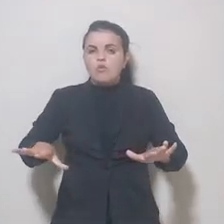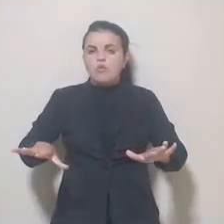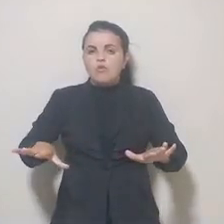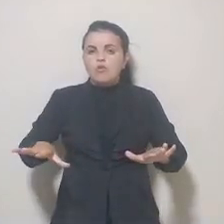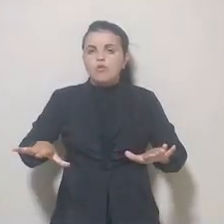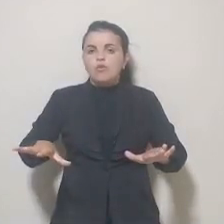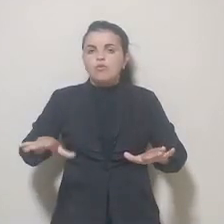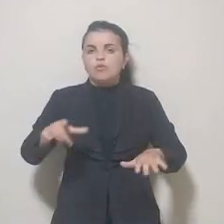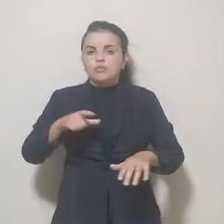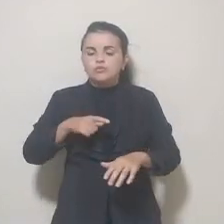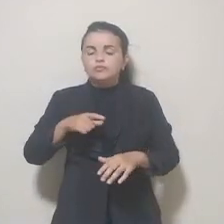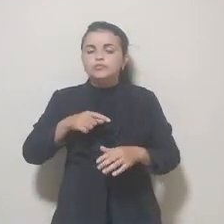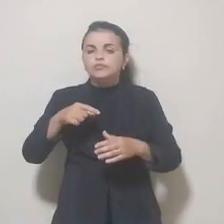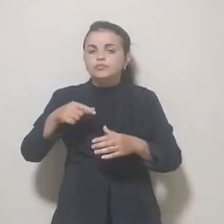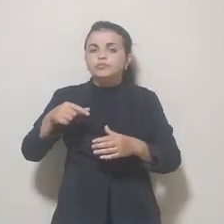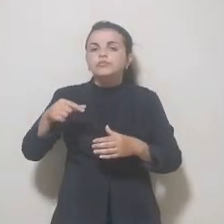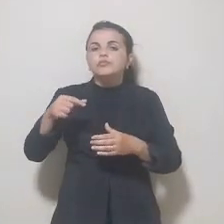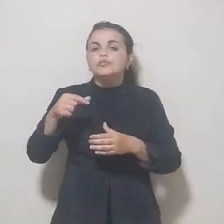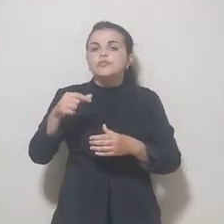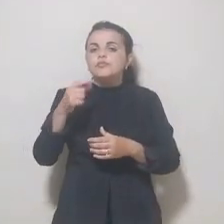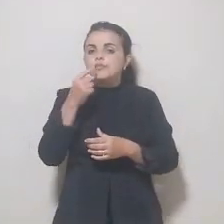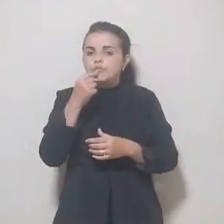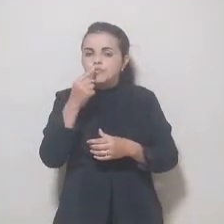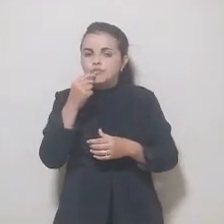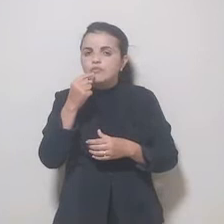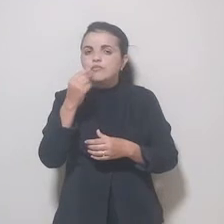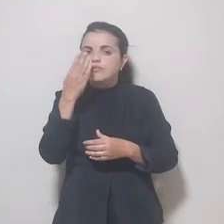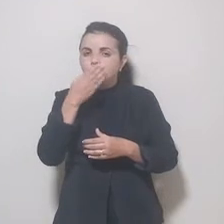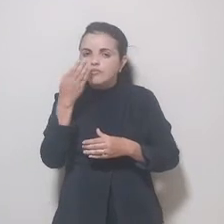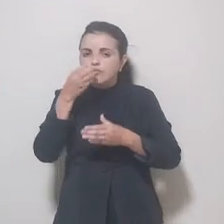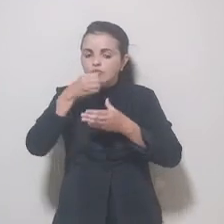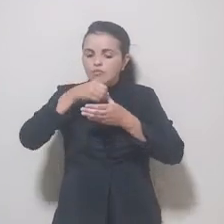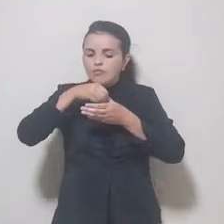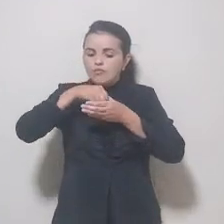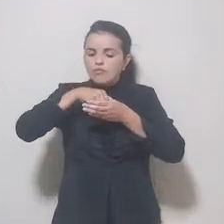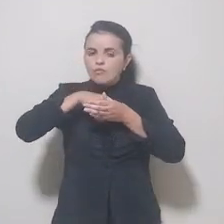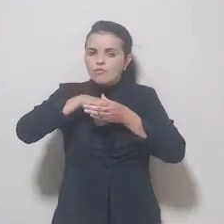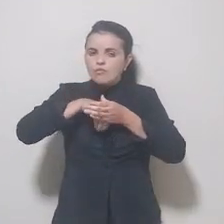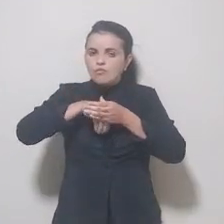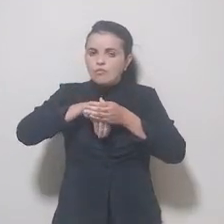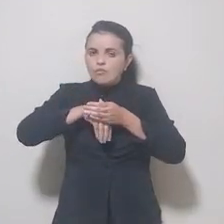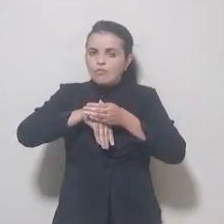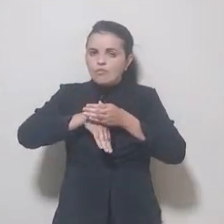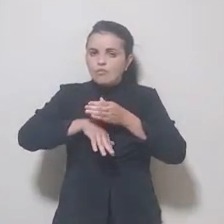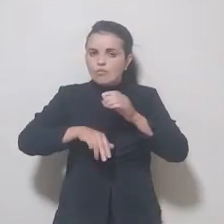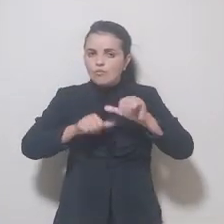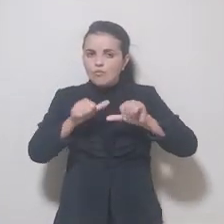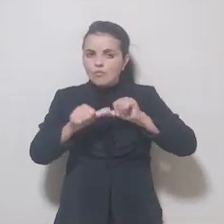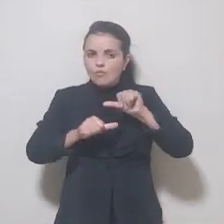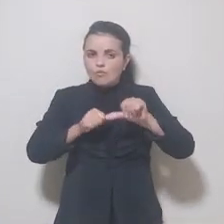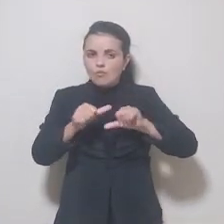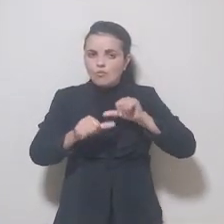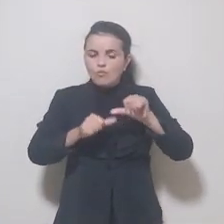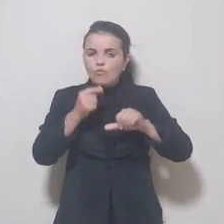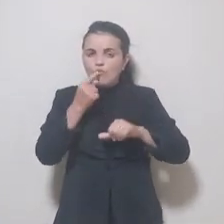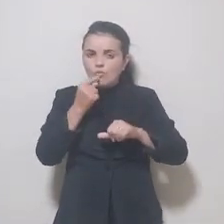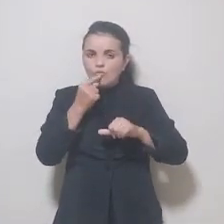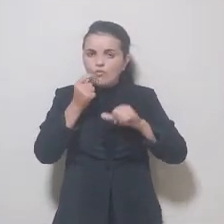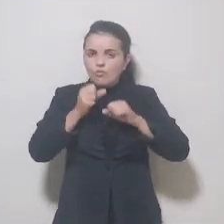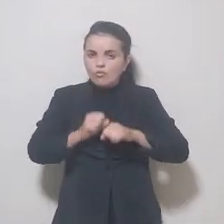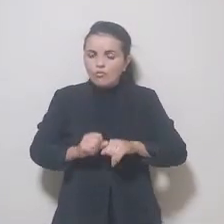das nossas glândulas pancreáticas, elas vão lá, agem nesse açúcar, transformando esse